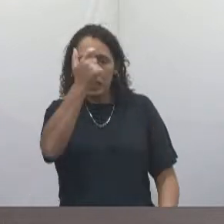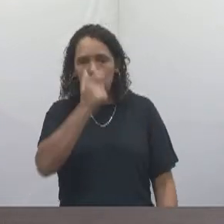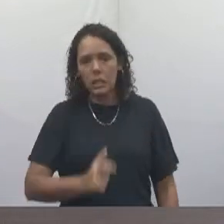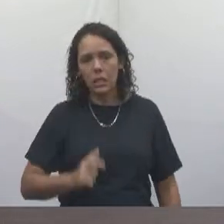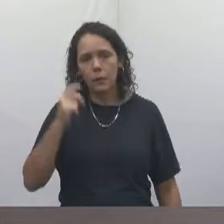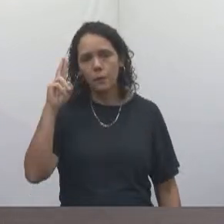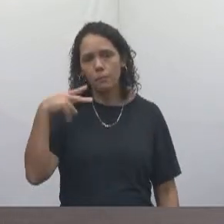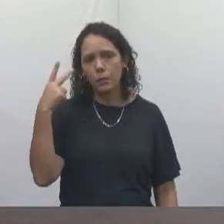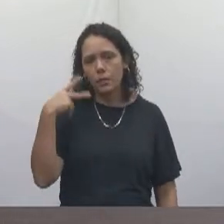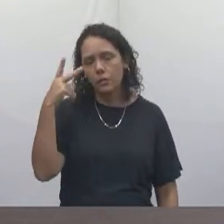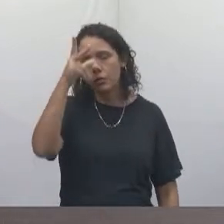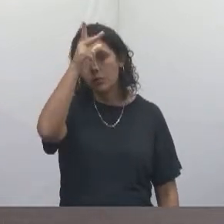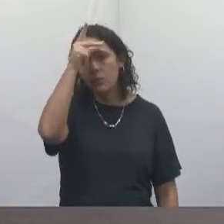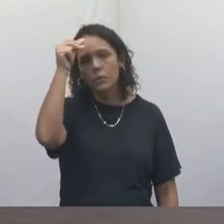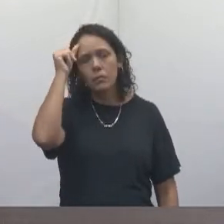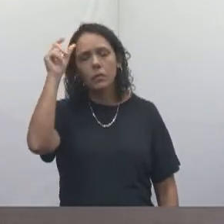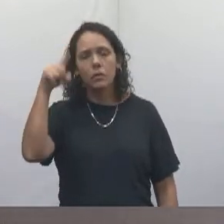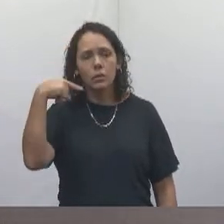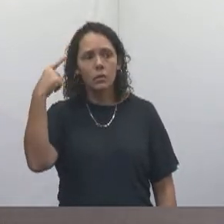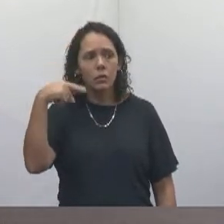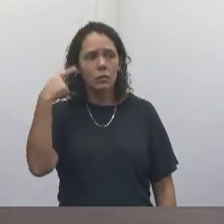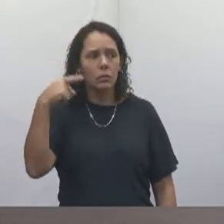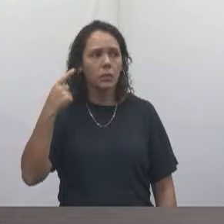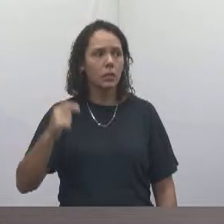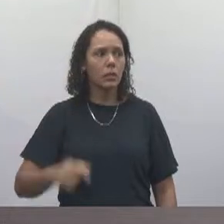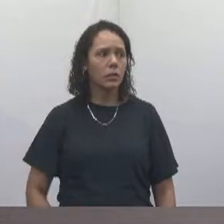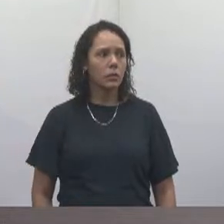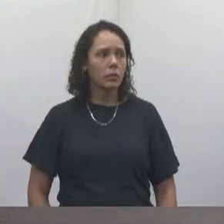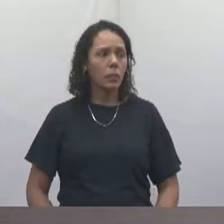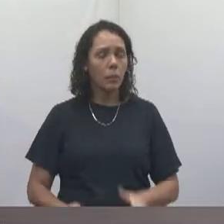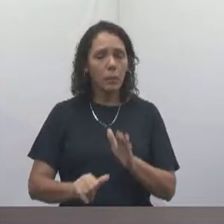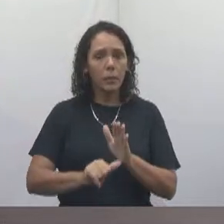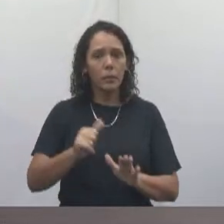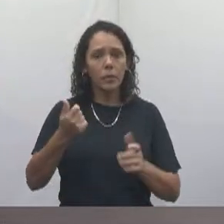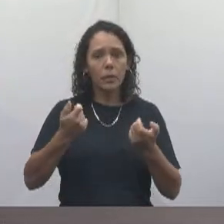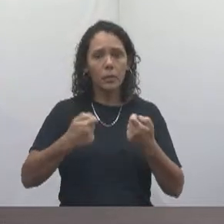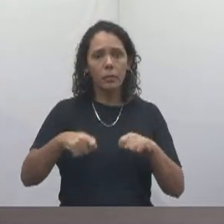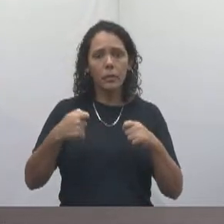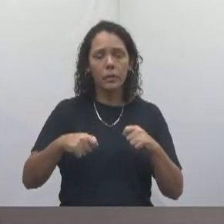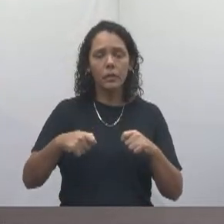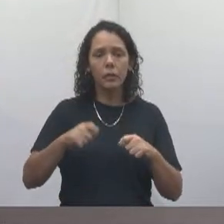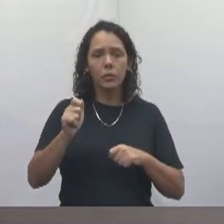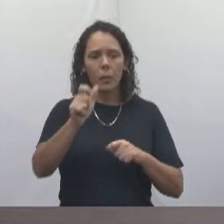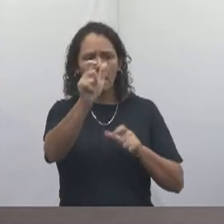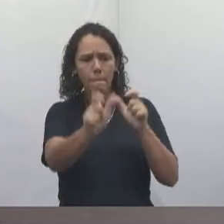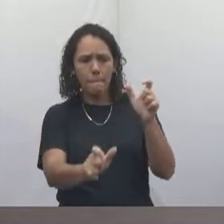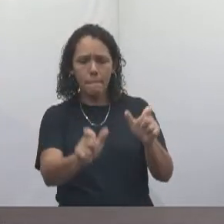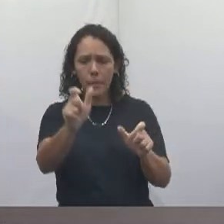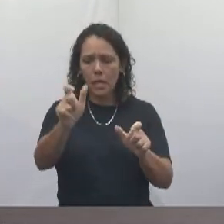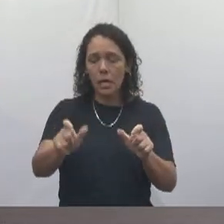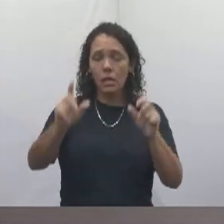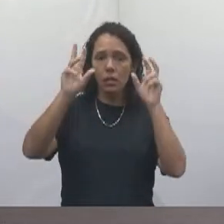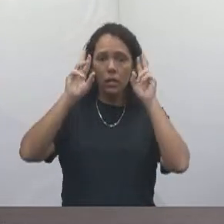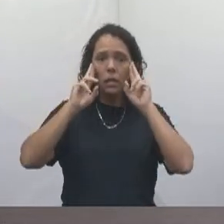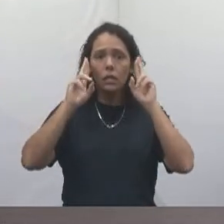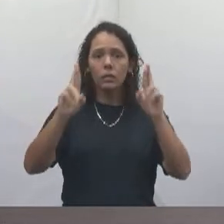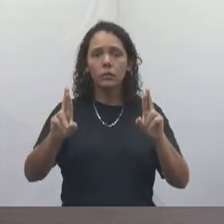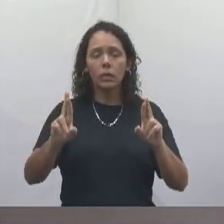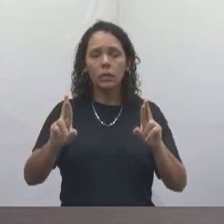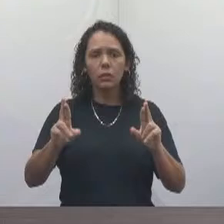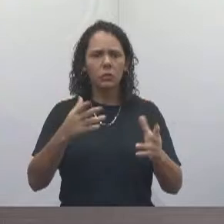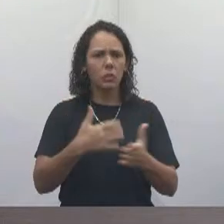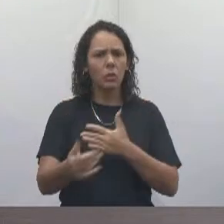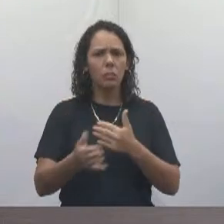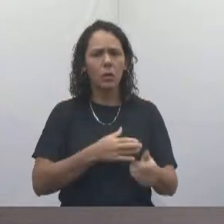ser prefeito, deputados, primeira coisa, nós precisamos respeitar as pessoas, não é? Independente se a pessoa te faz